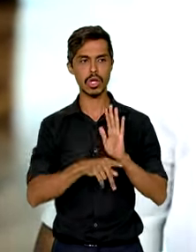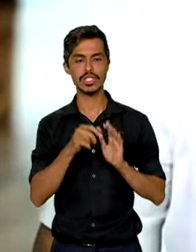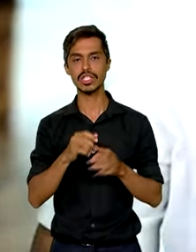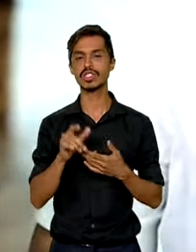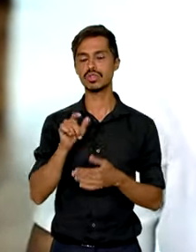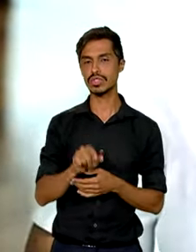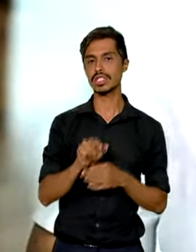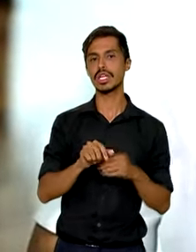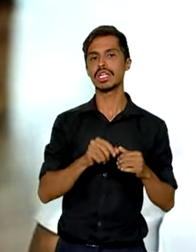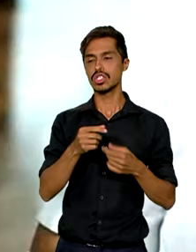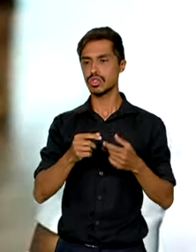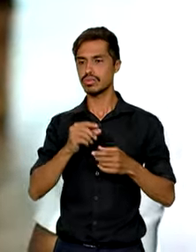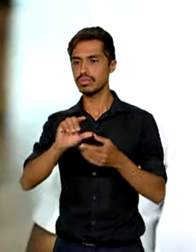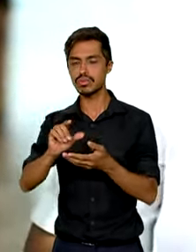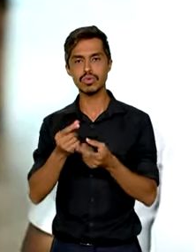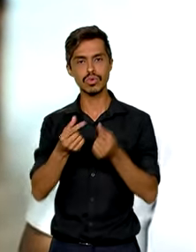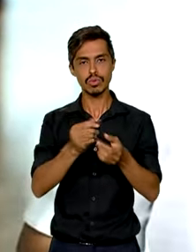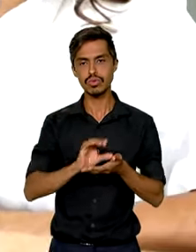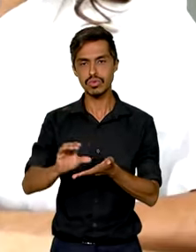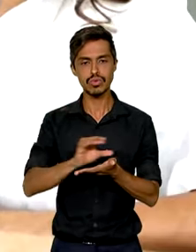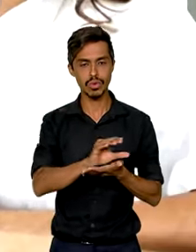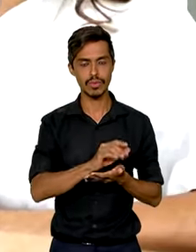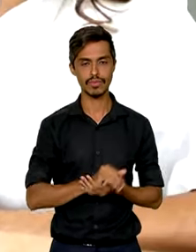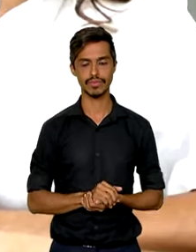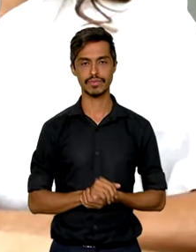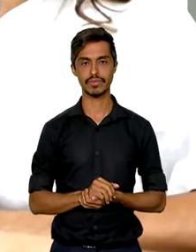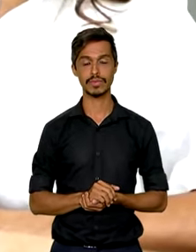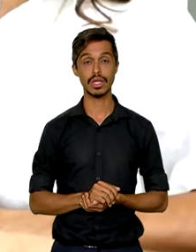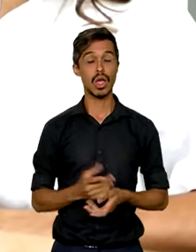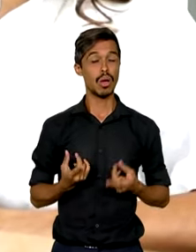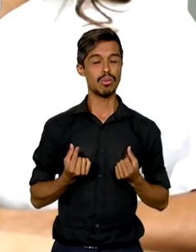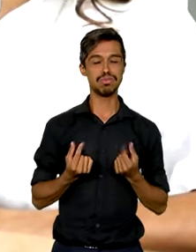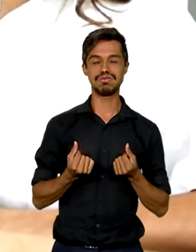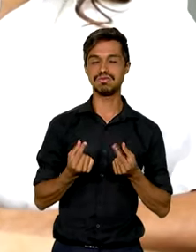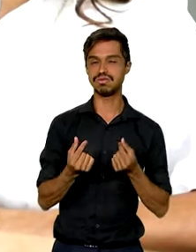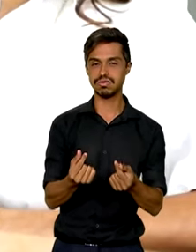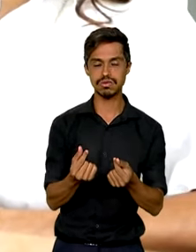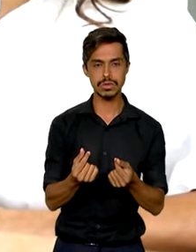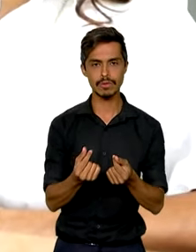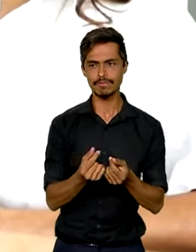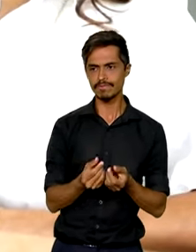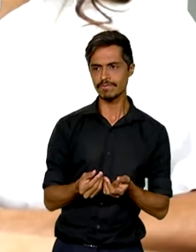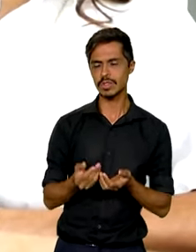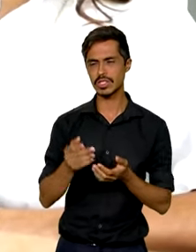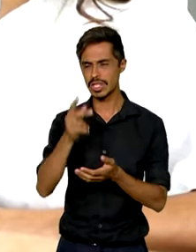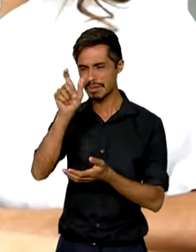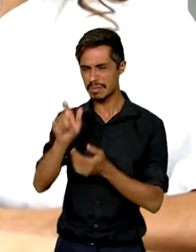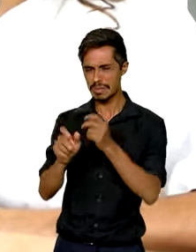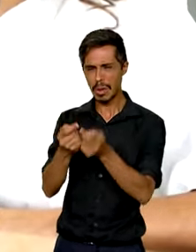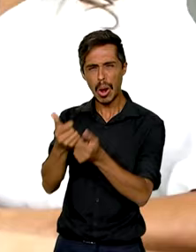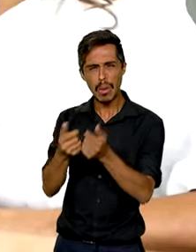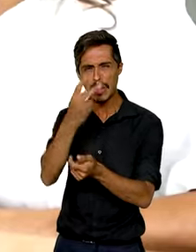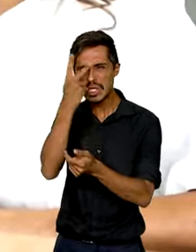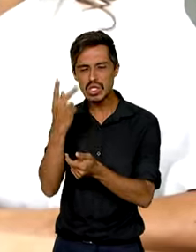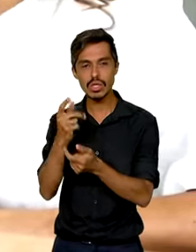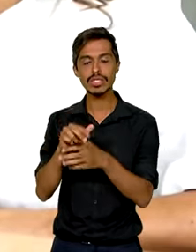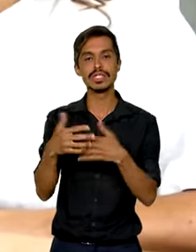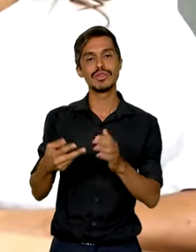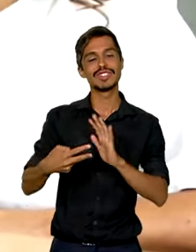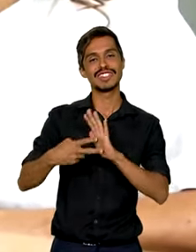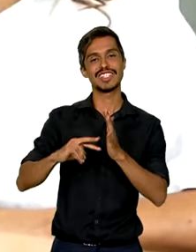transferência de renda do governo federal muito dinheiro na mão de poucos significa